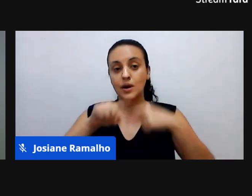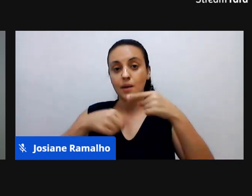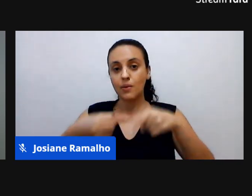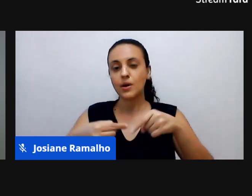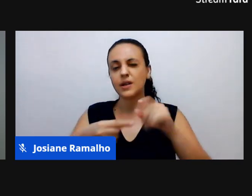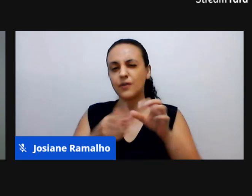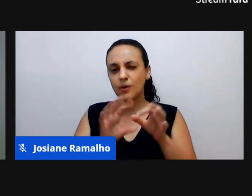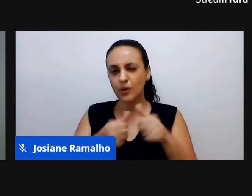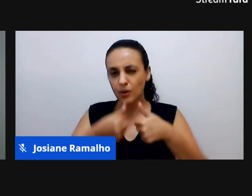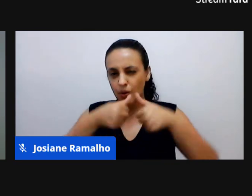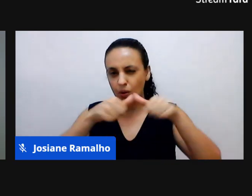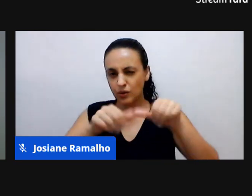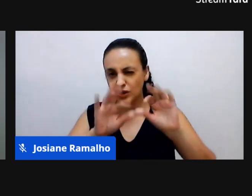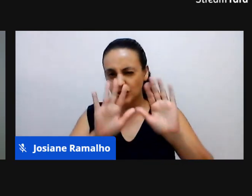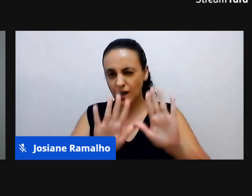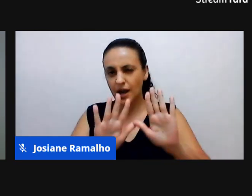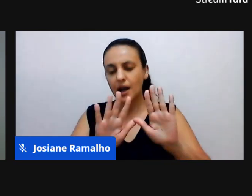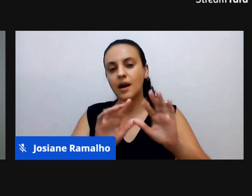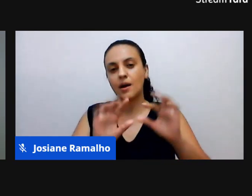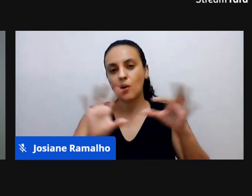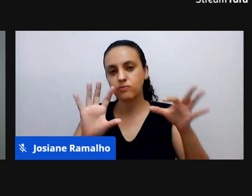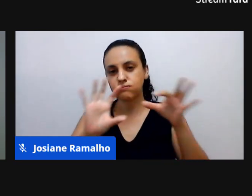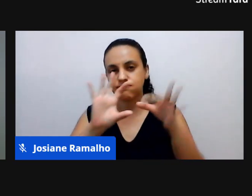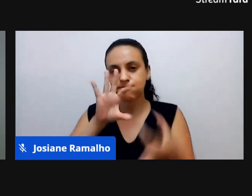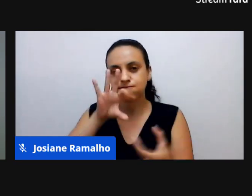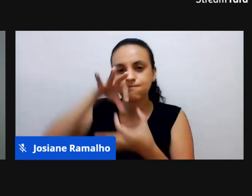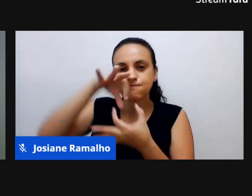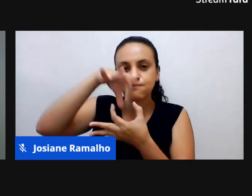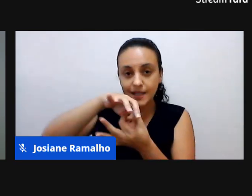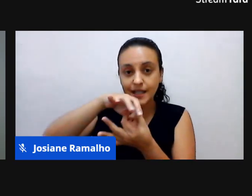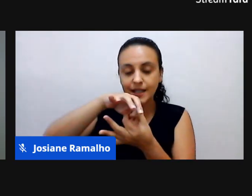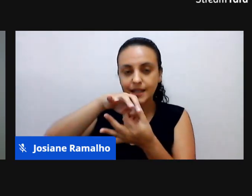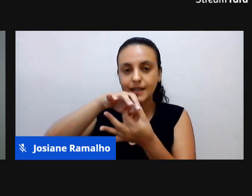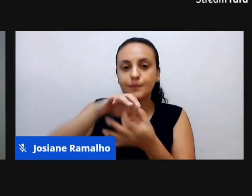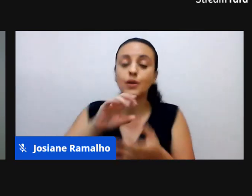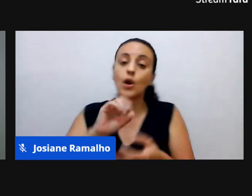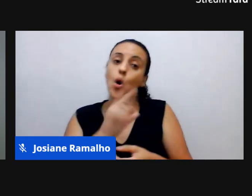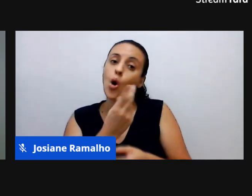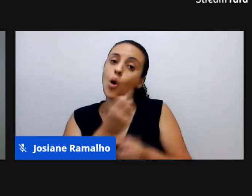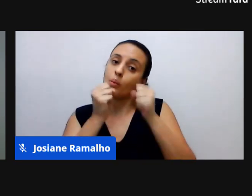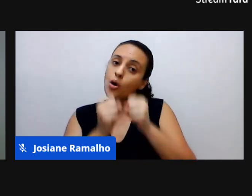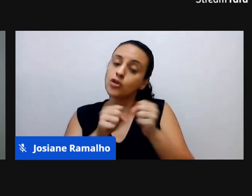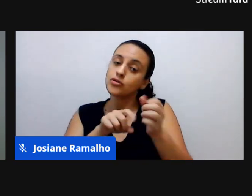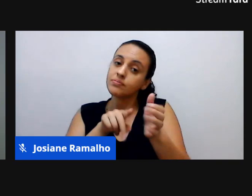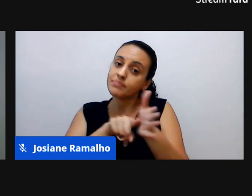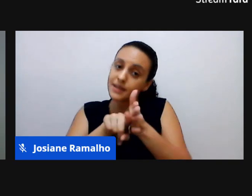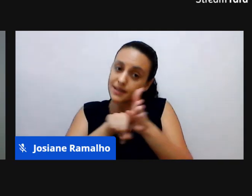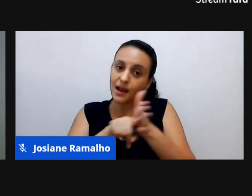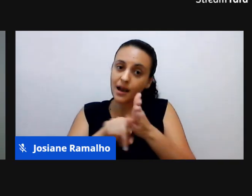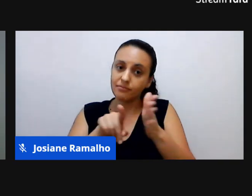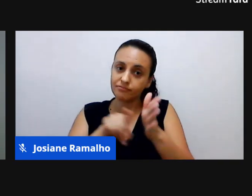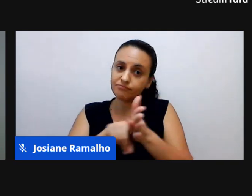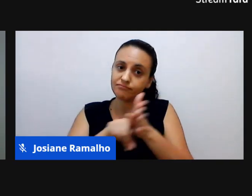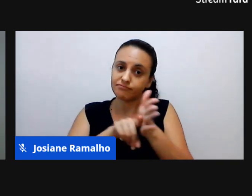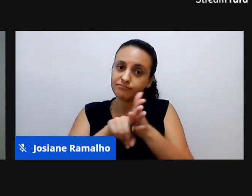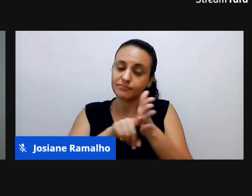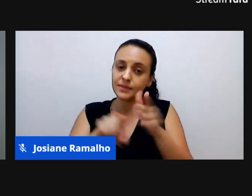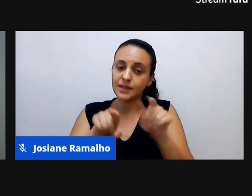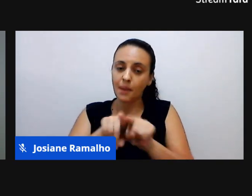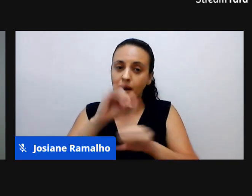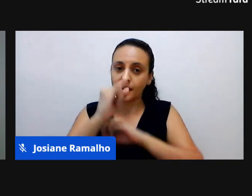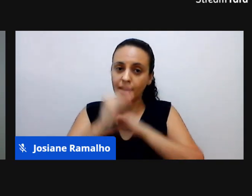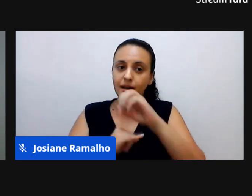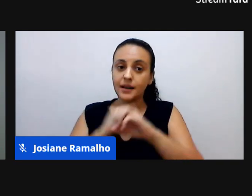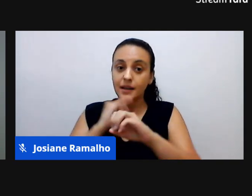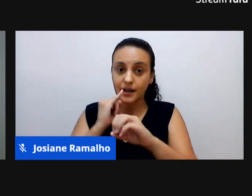material, ou você pode buscar nos buscadores da internet Canva for Education, e você pode ter a possibilidade